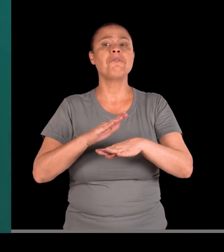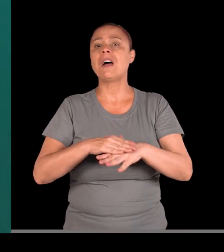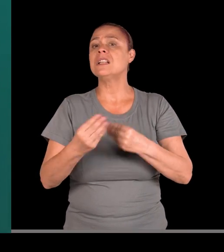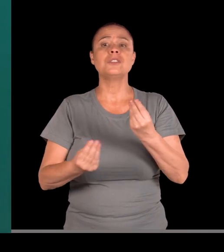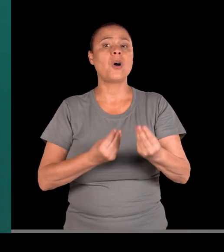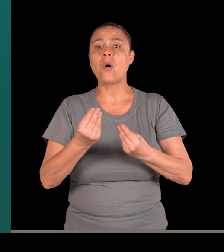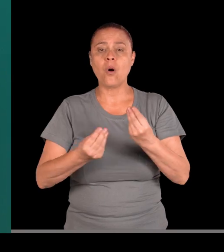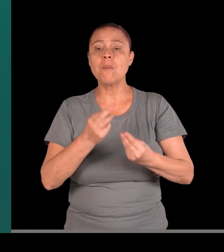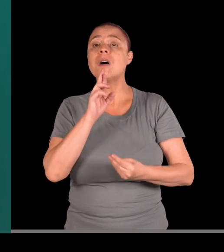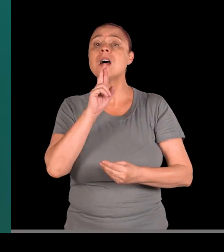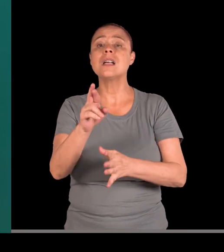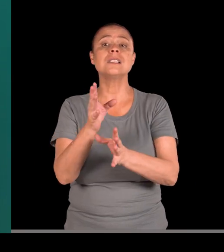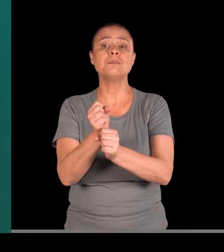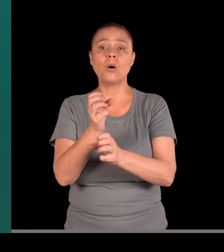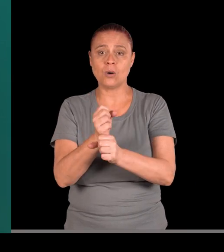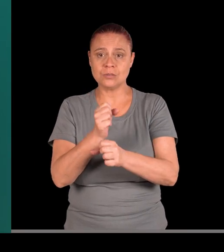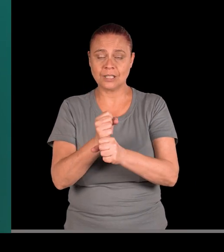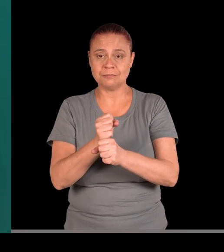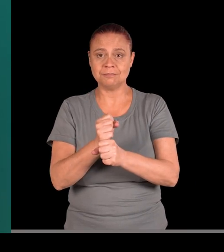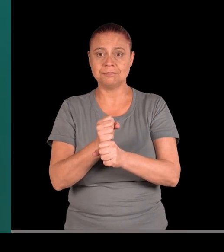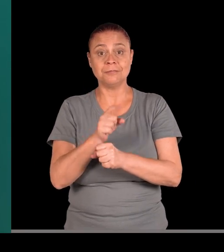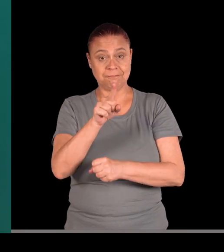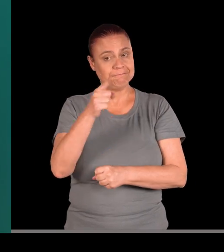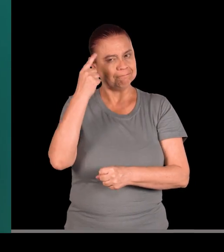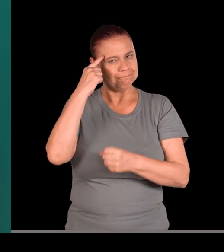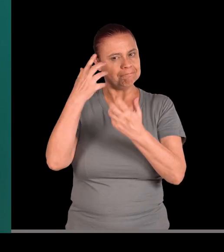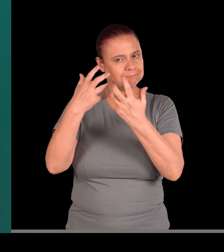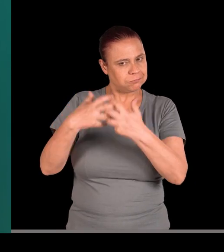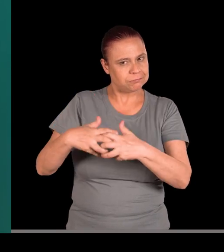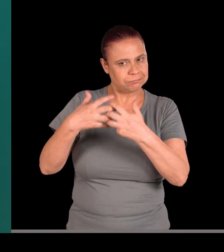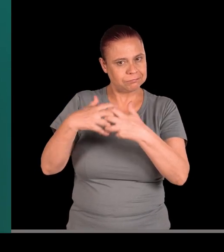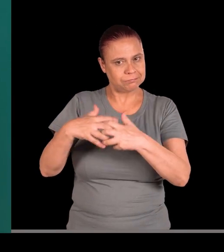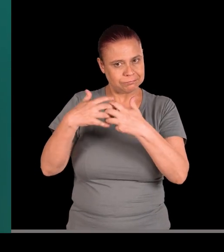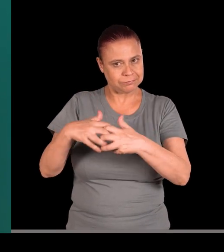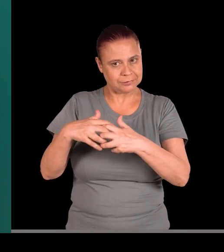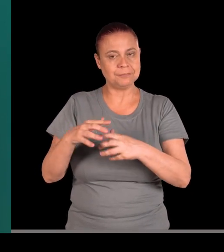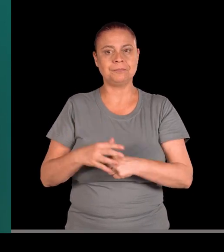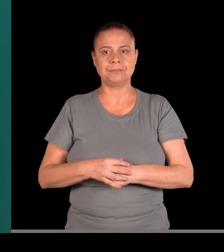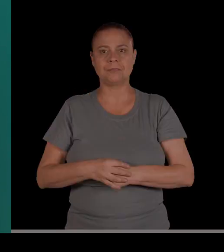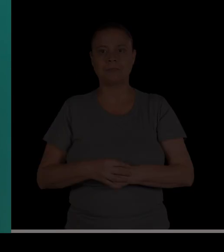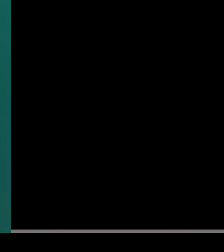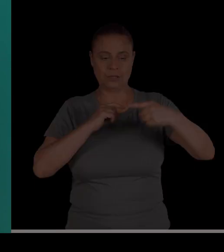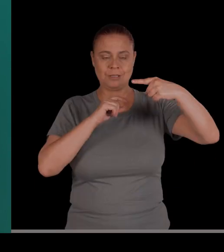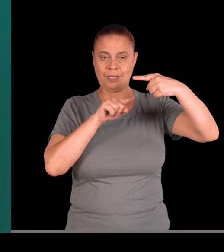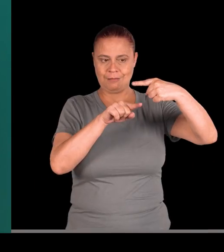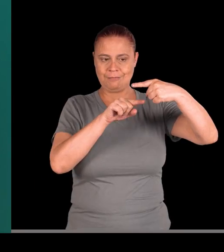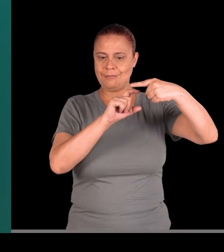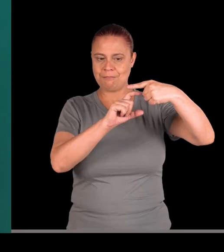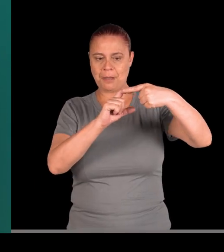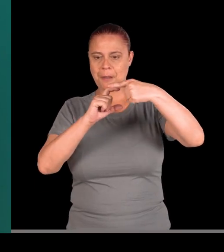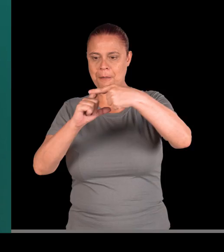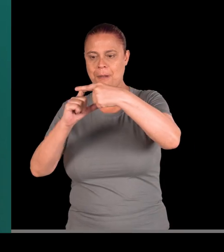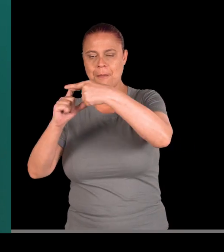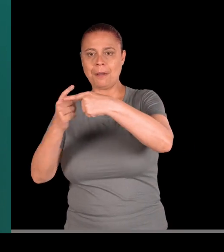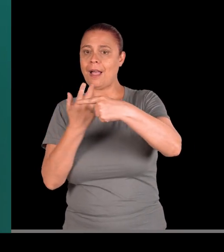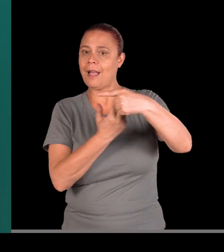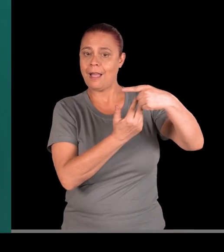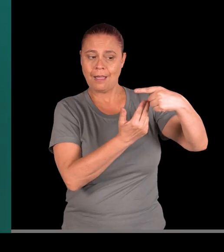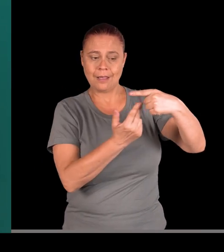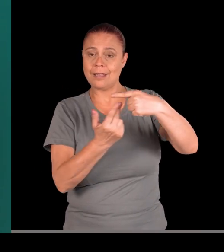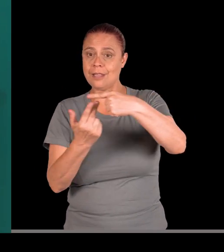E agora, como que nós vamos resolver? Nós vamos pensar da seguinte maneira. Nós vamos encontrar